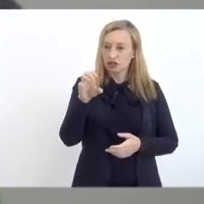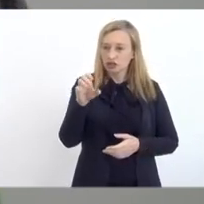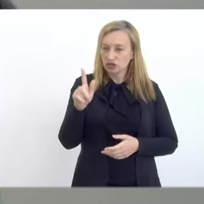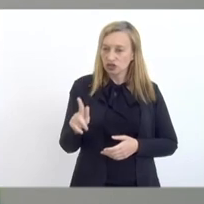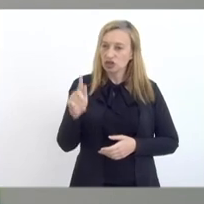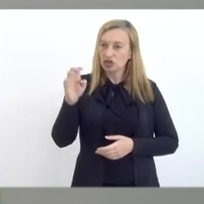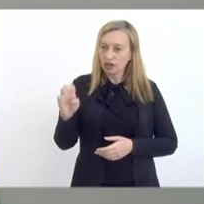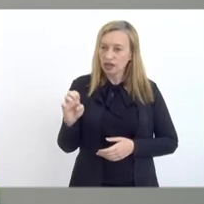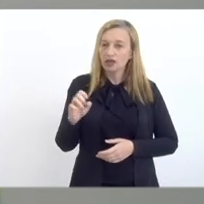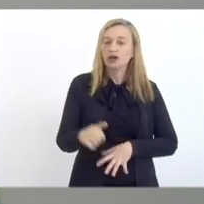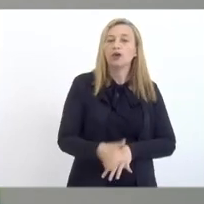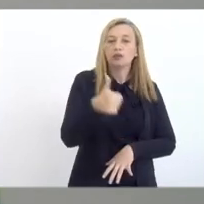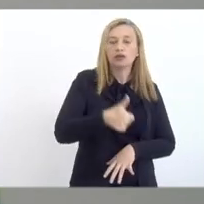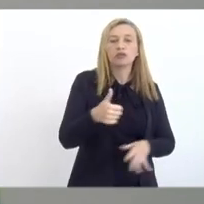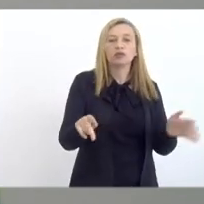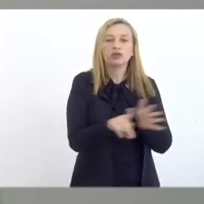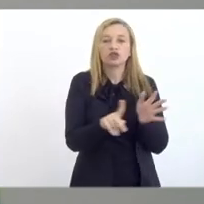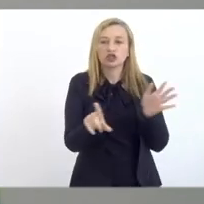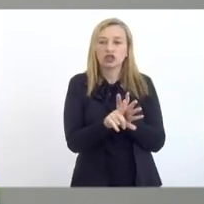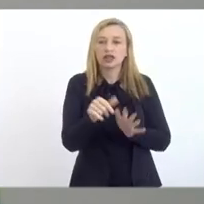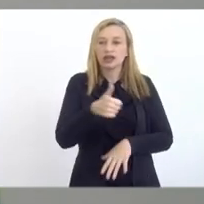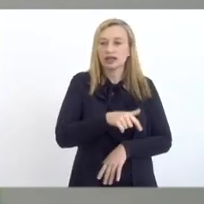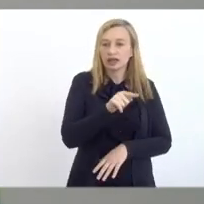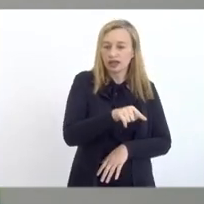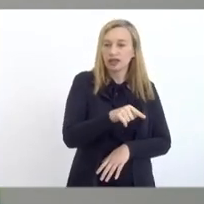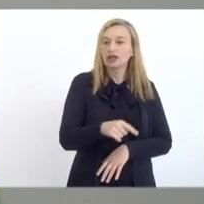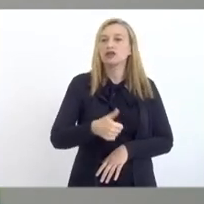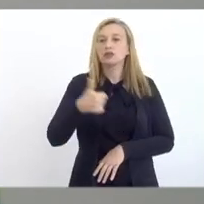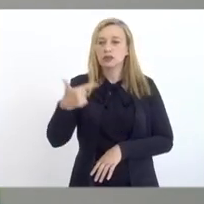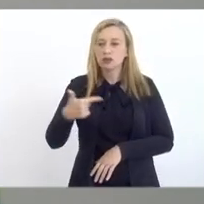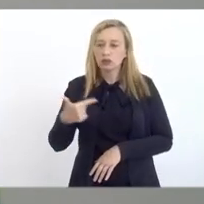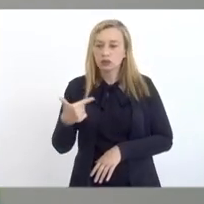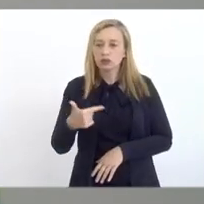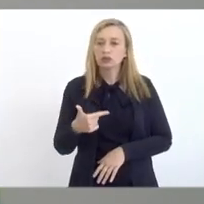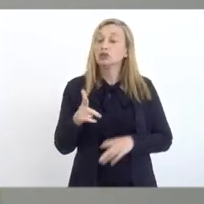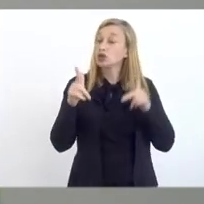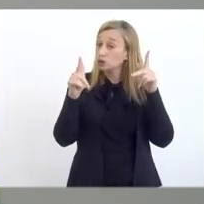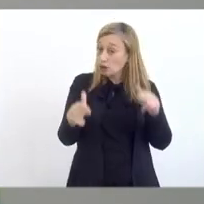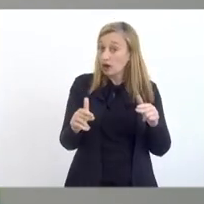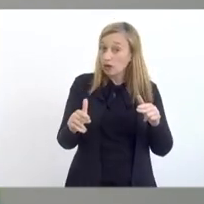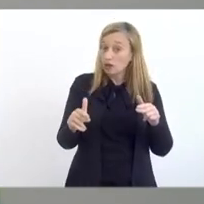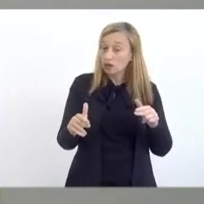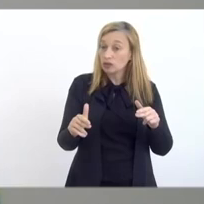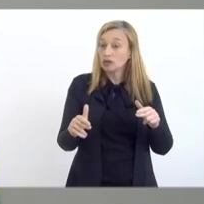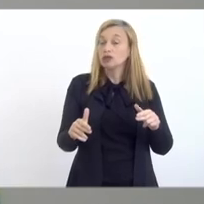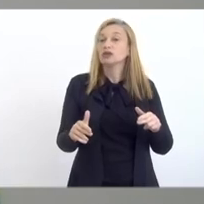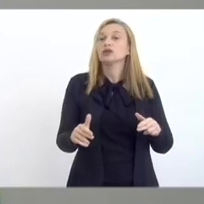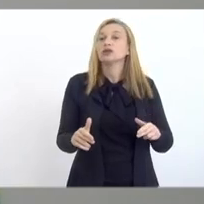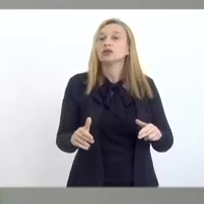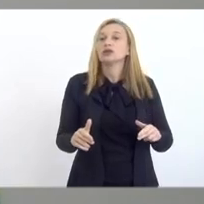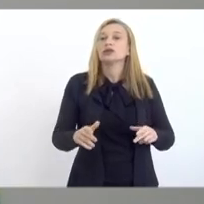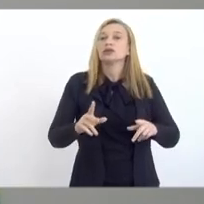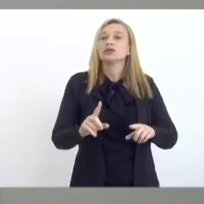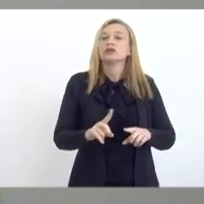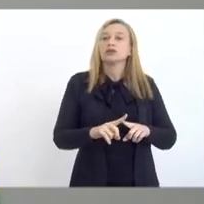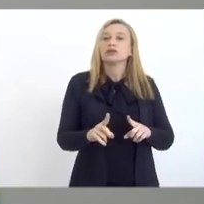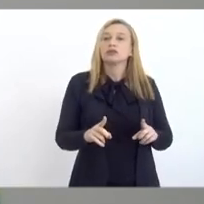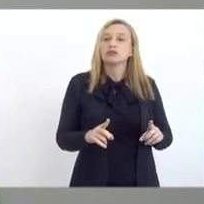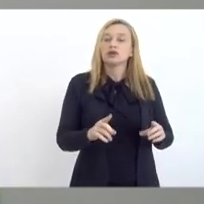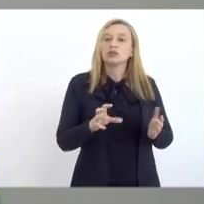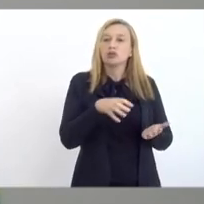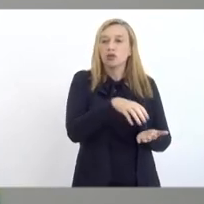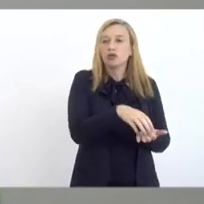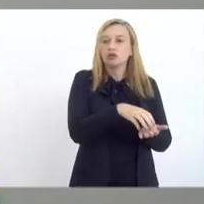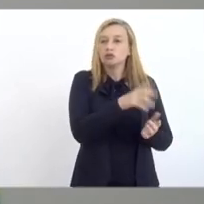aquele primeiro projeto de lei aqui, e o segundo para a mesma coisa, no mesmo teor de especificação, mas para o órgão do Rio Previdência.